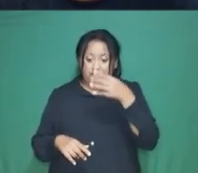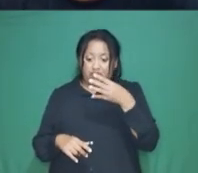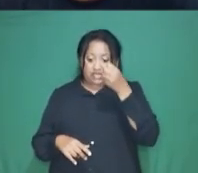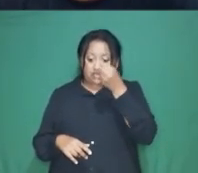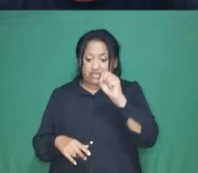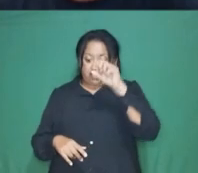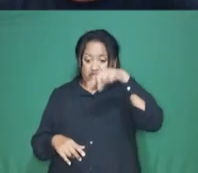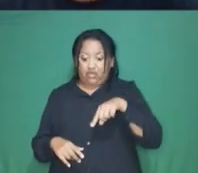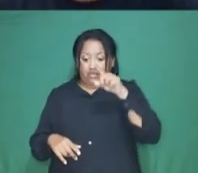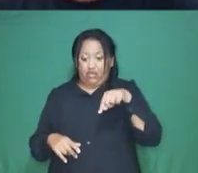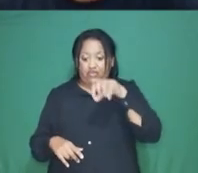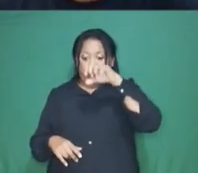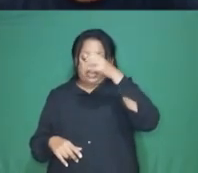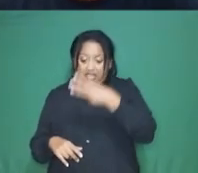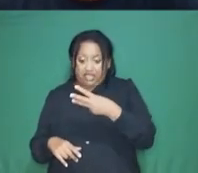489,3